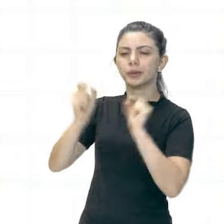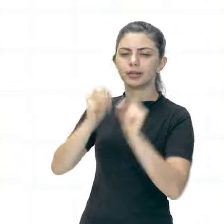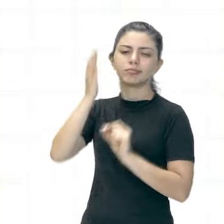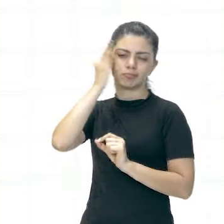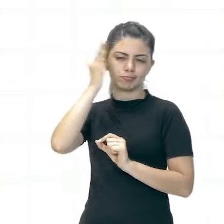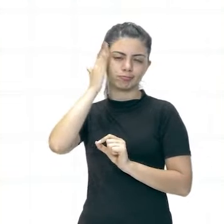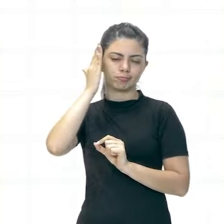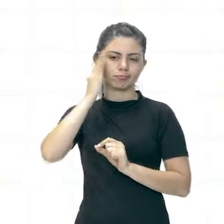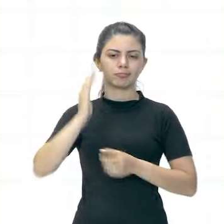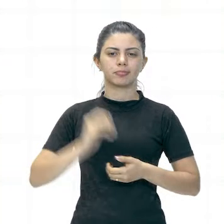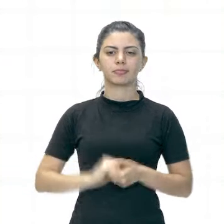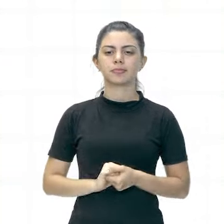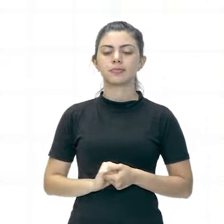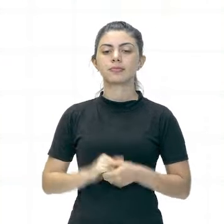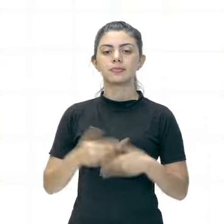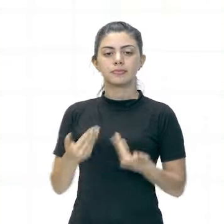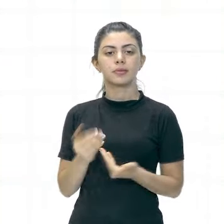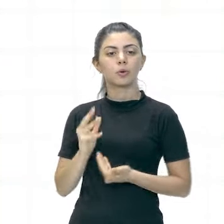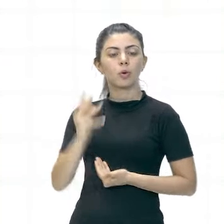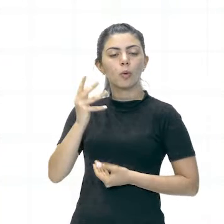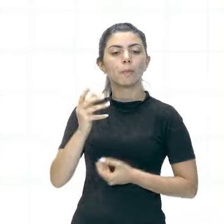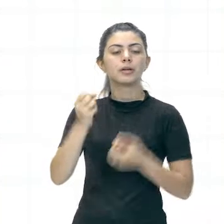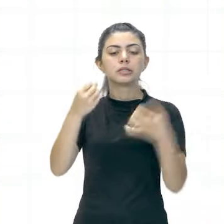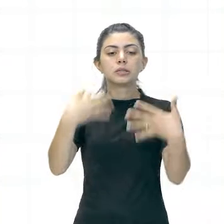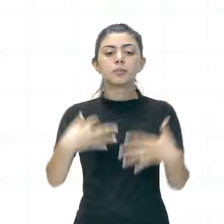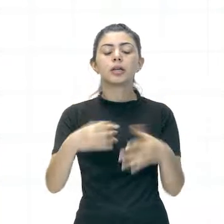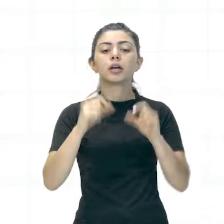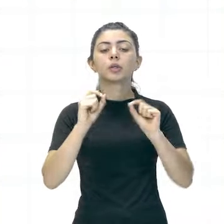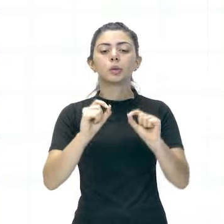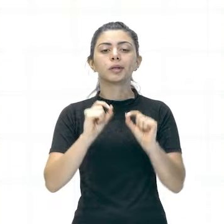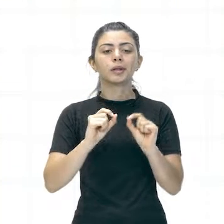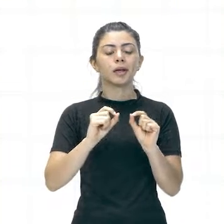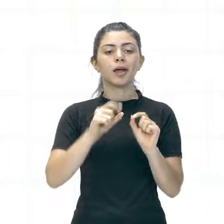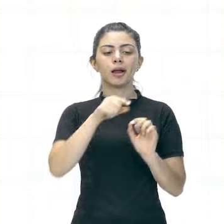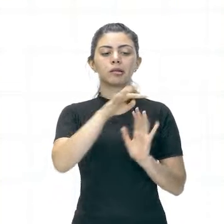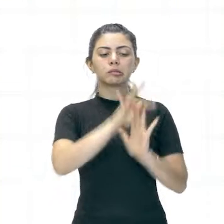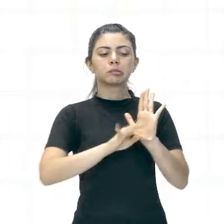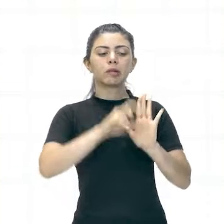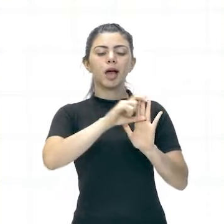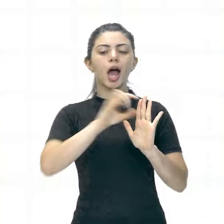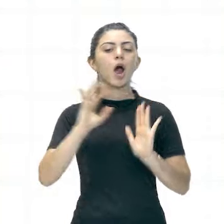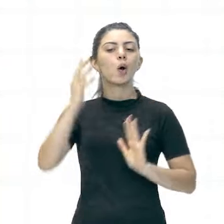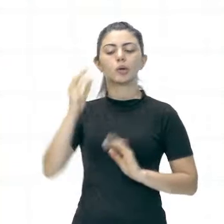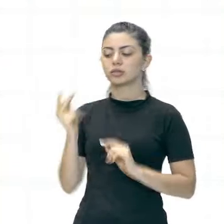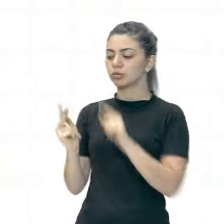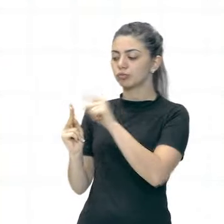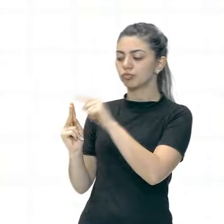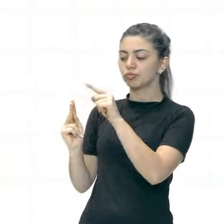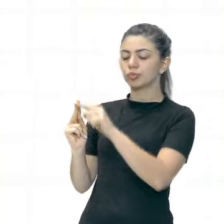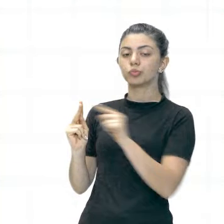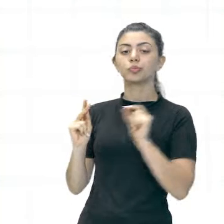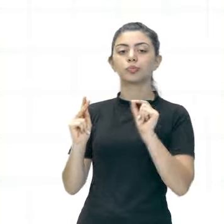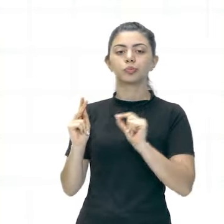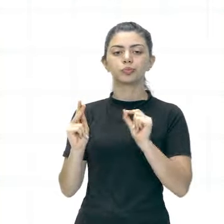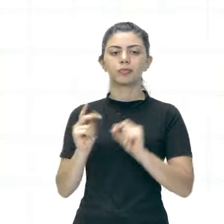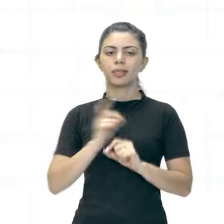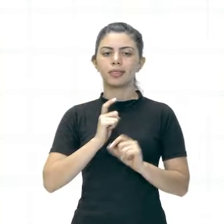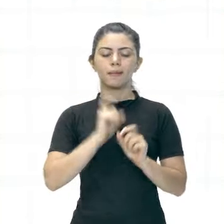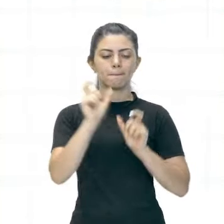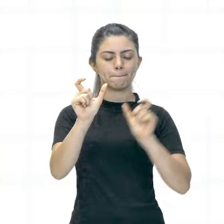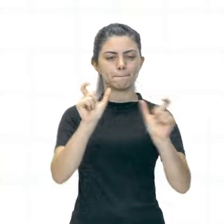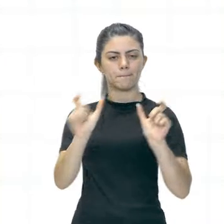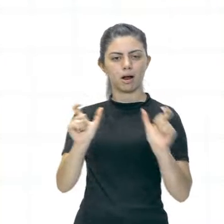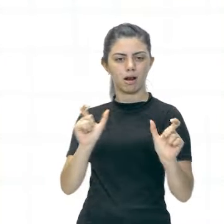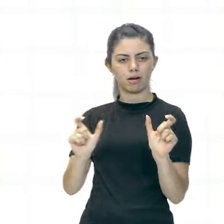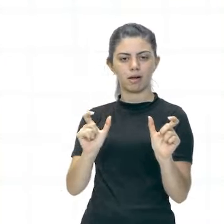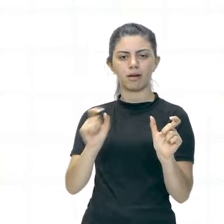certo? Então, aqui já começa comentando sobre o que aconteceu com o Sammy e a Potira. Então, Então, aqui algumas palavras eu vou destacar para vocês, para a